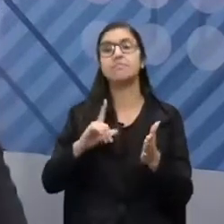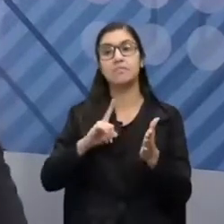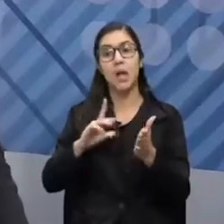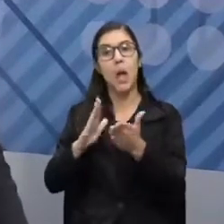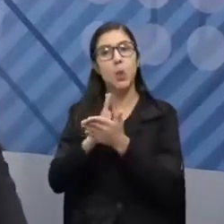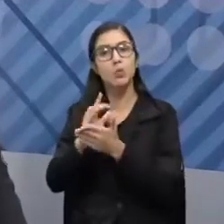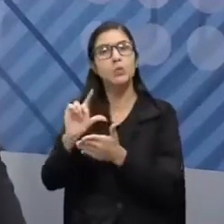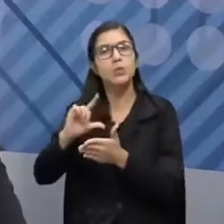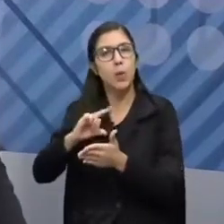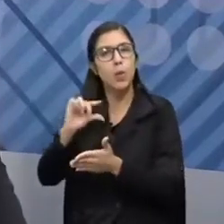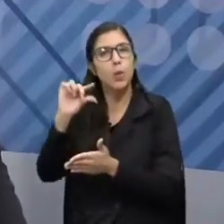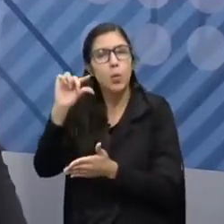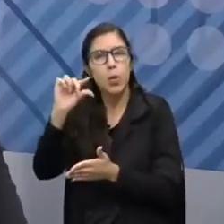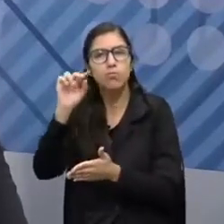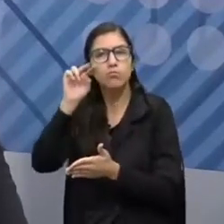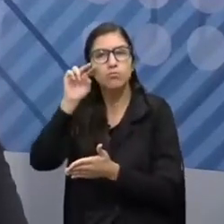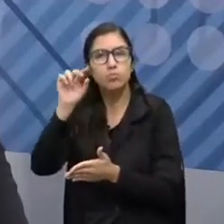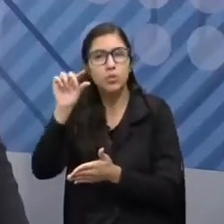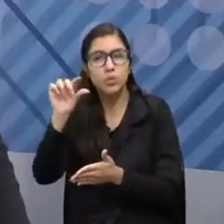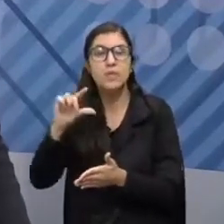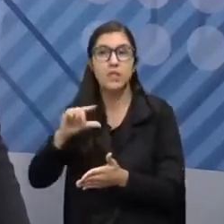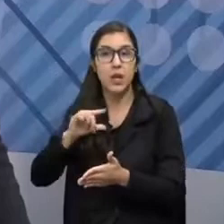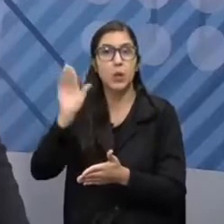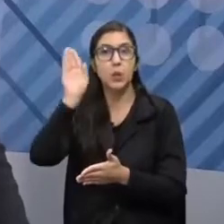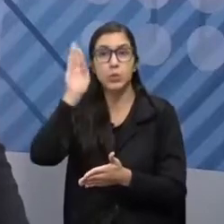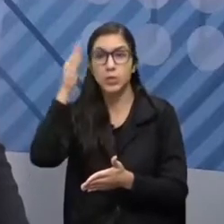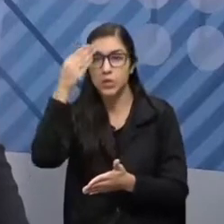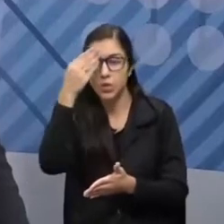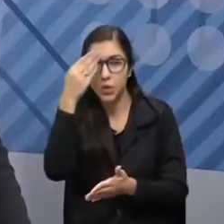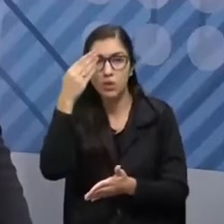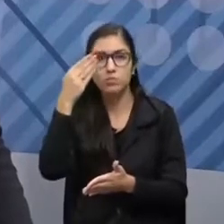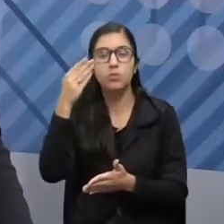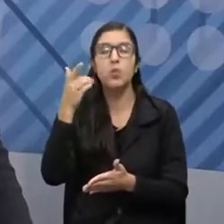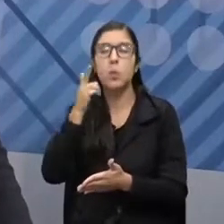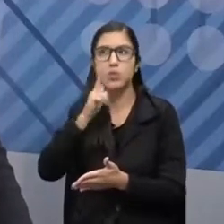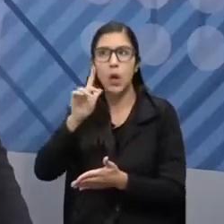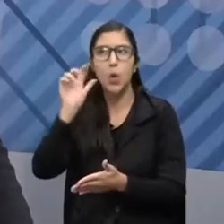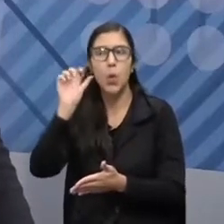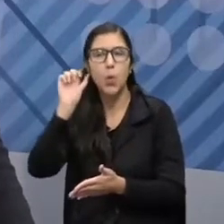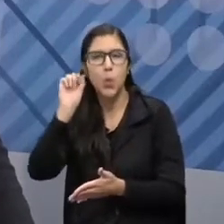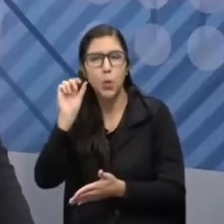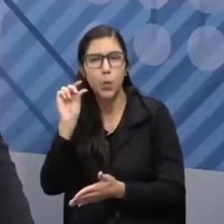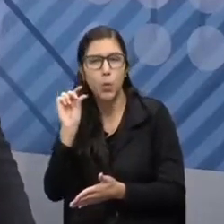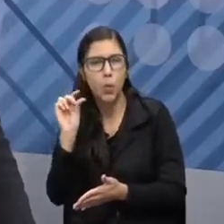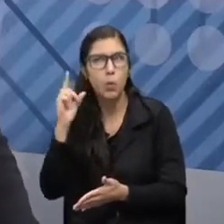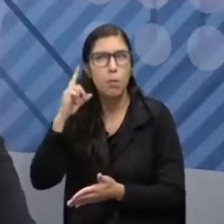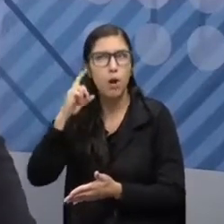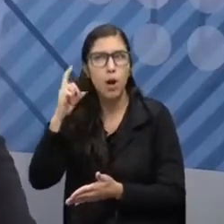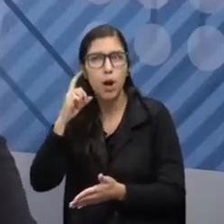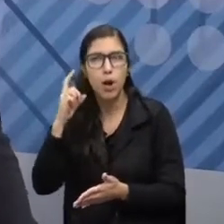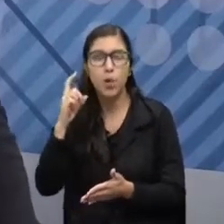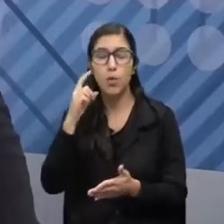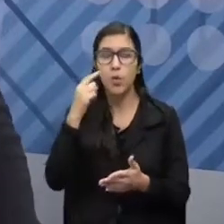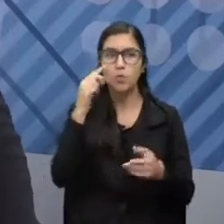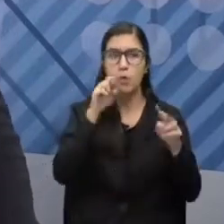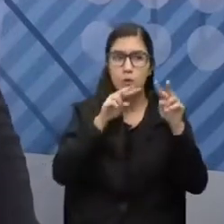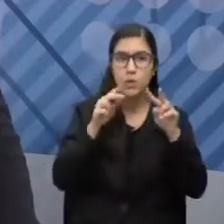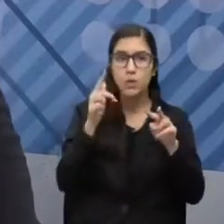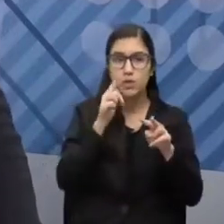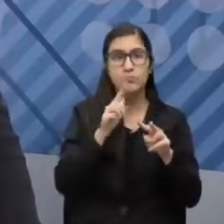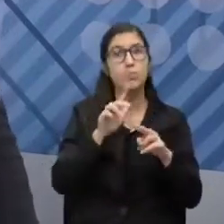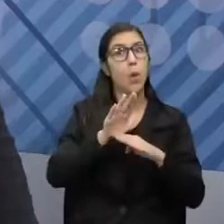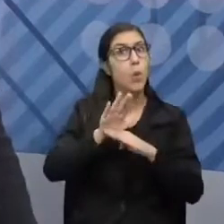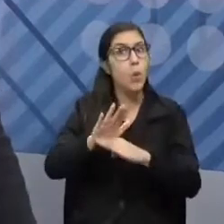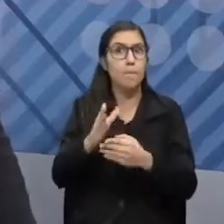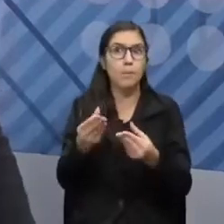com resíduos. Nós vamos ter até pessoas com surdo-cegueira, com um pequeno resíduo auditivo e com um pequeno resíduo visual. Isso colabora